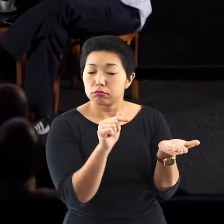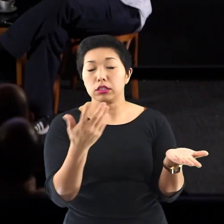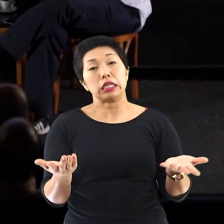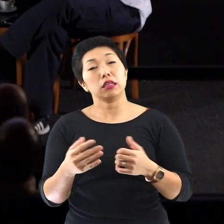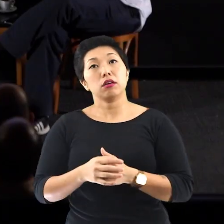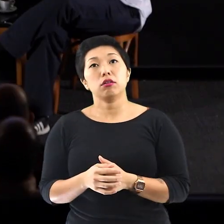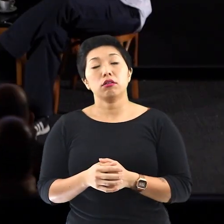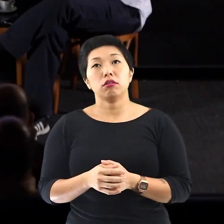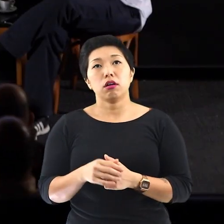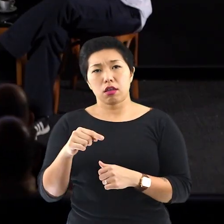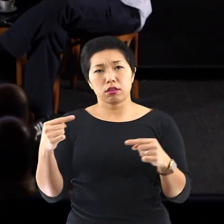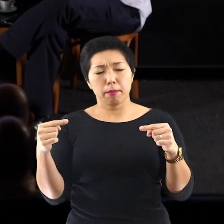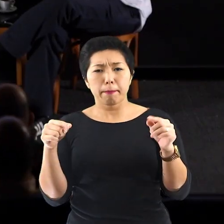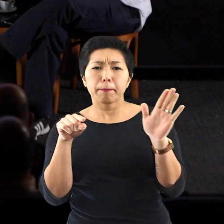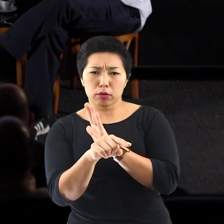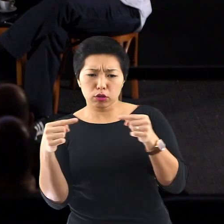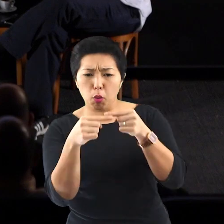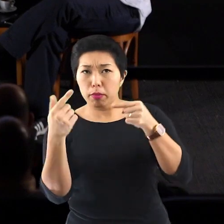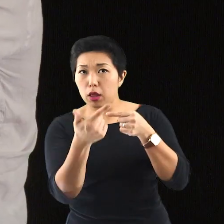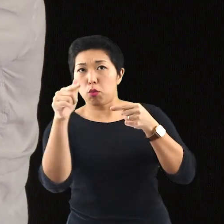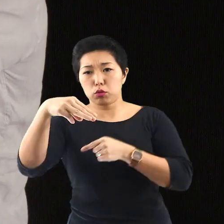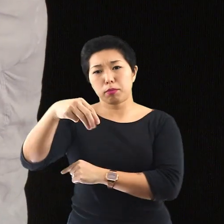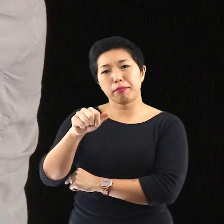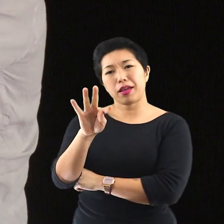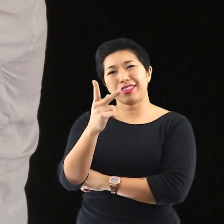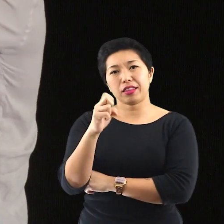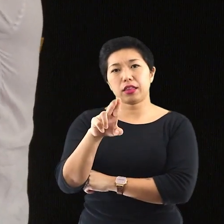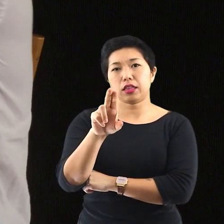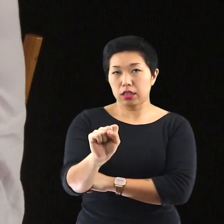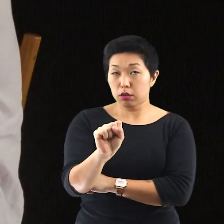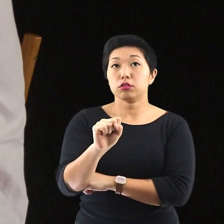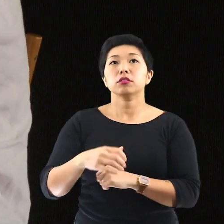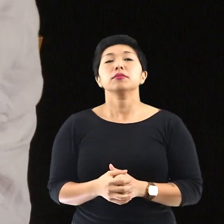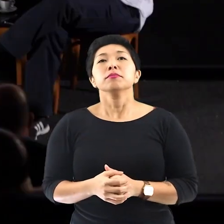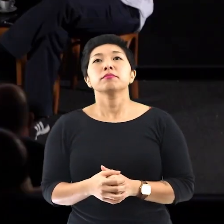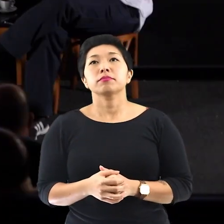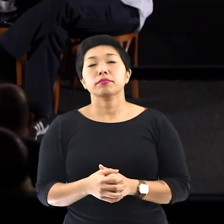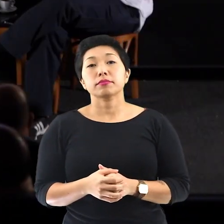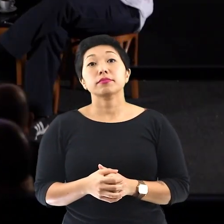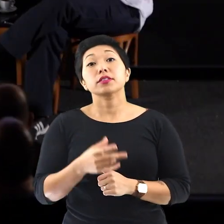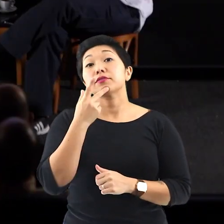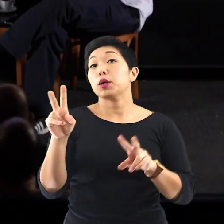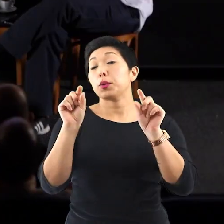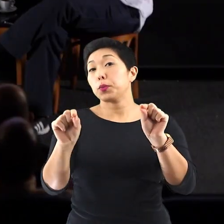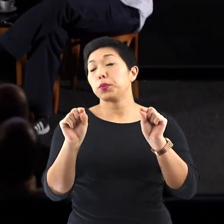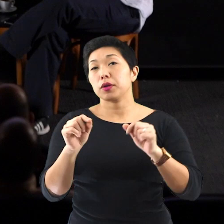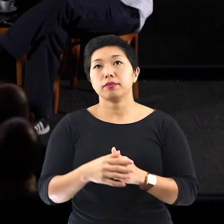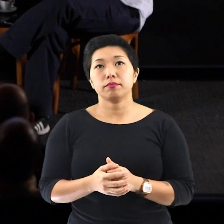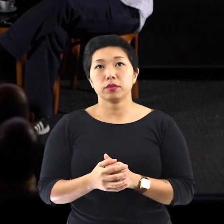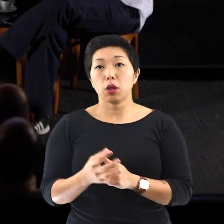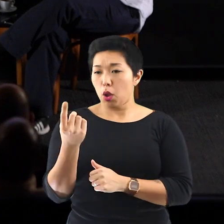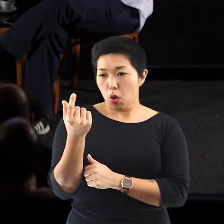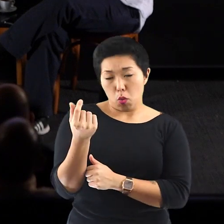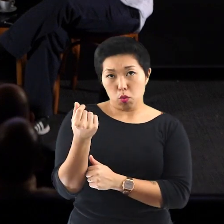Essa pergunta, ela se associa com outra do Matheus, nosso colega que está aqui atrás da luz, não estou vendo muito bem, mas que